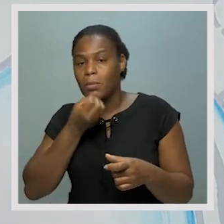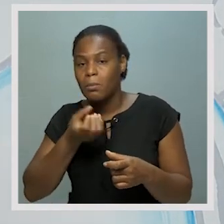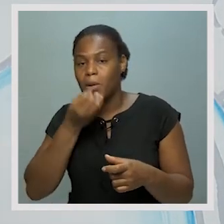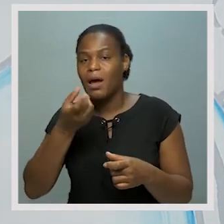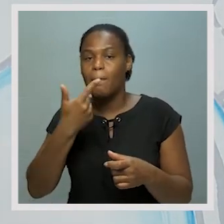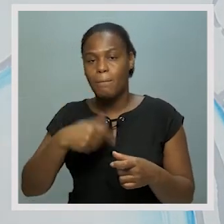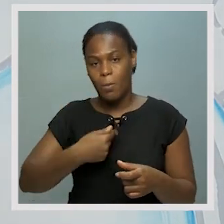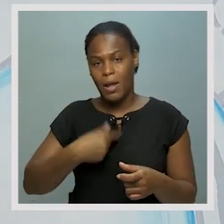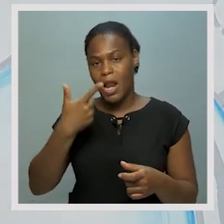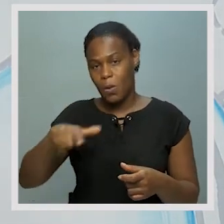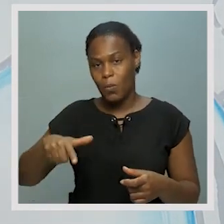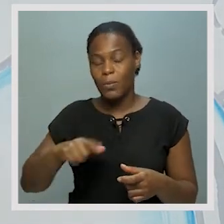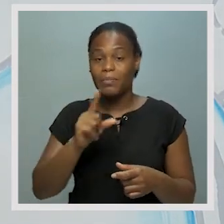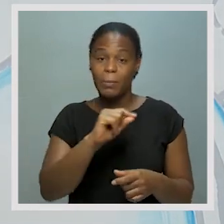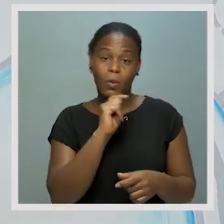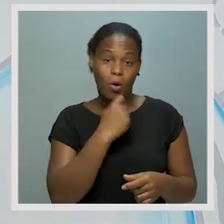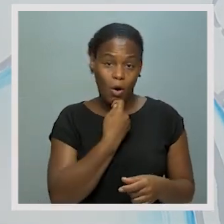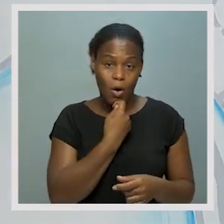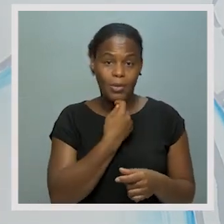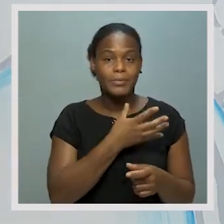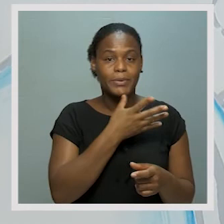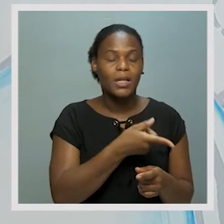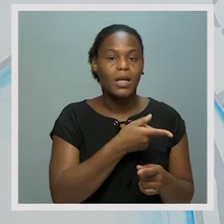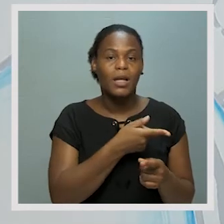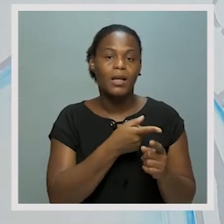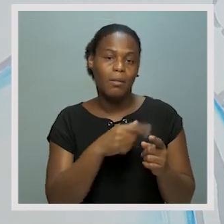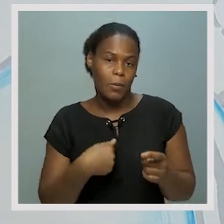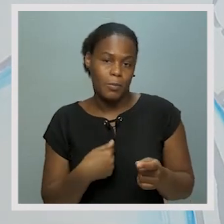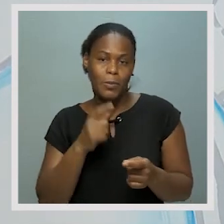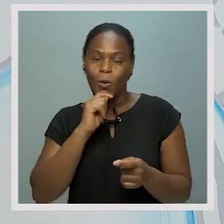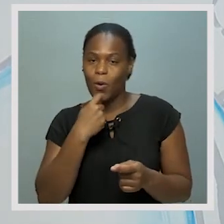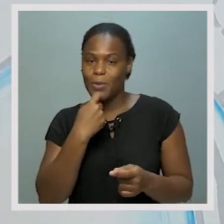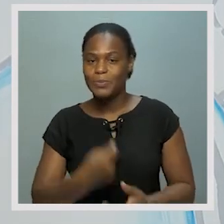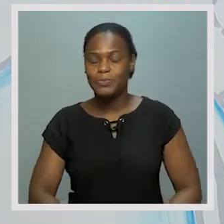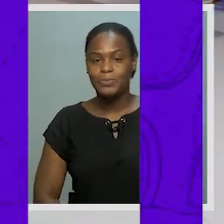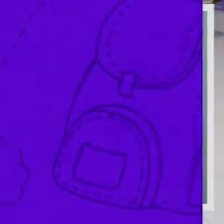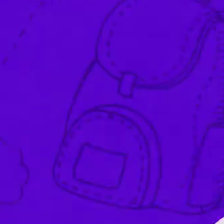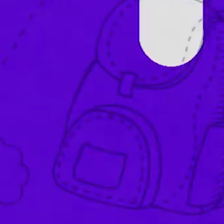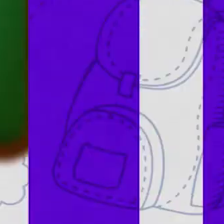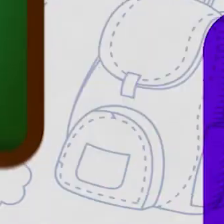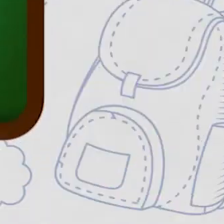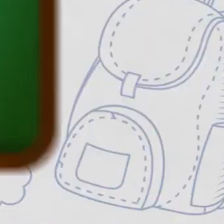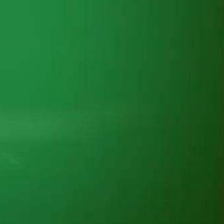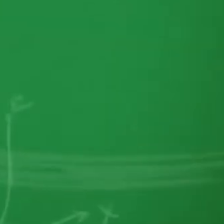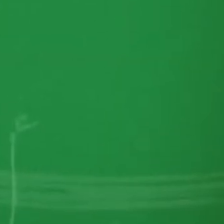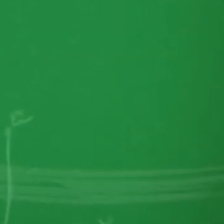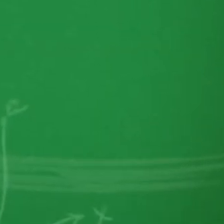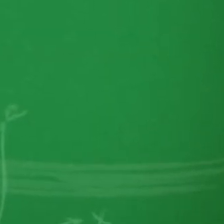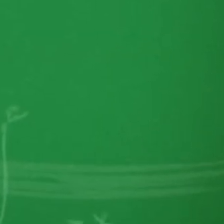a própria língua e o código se refere ao próprio código.